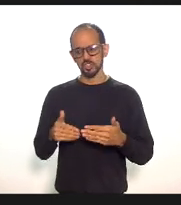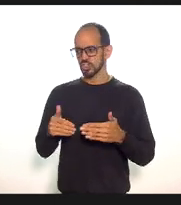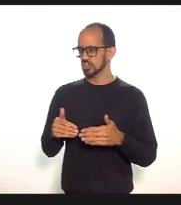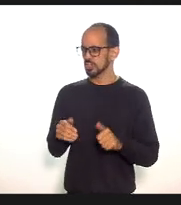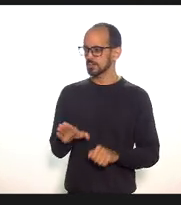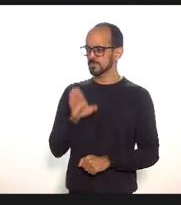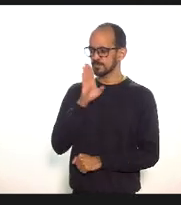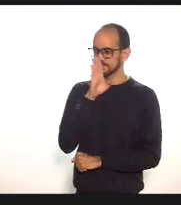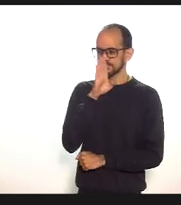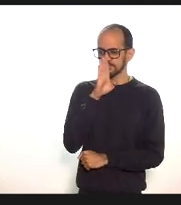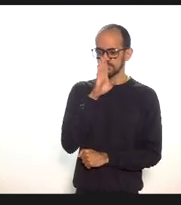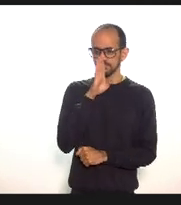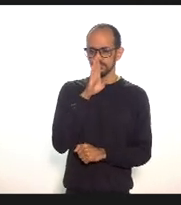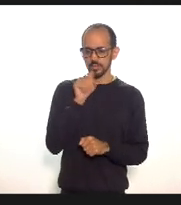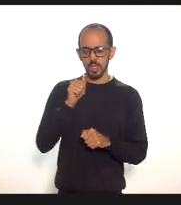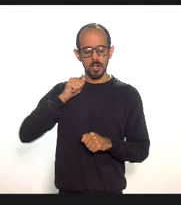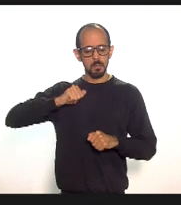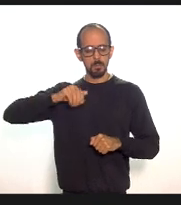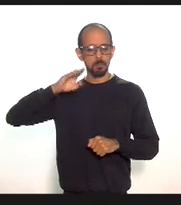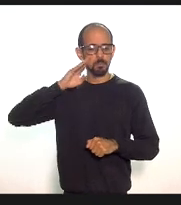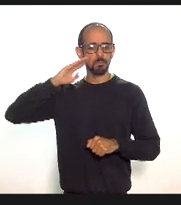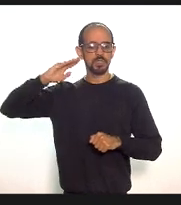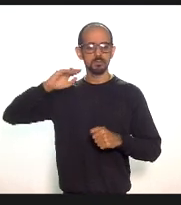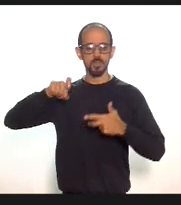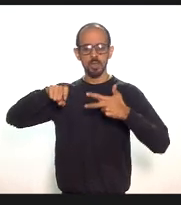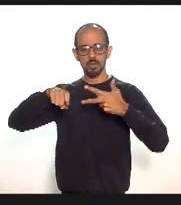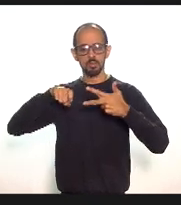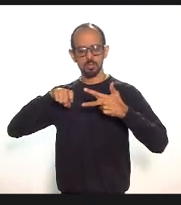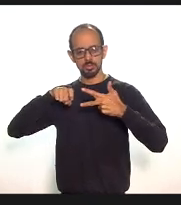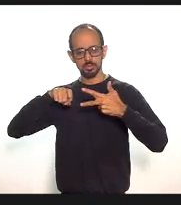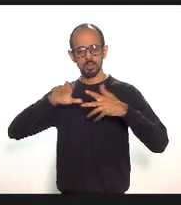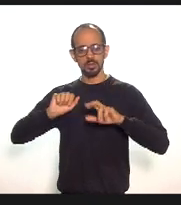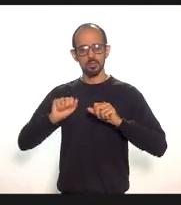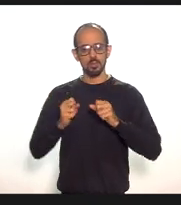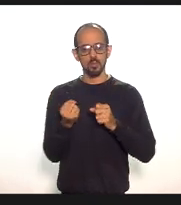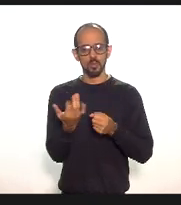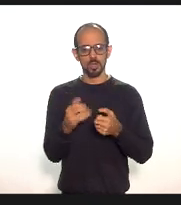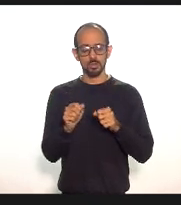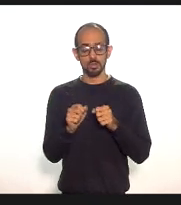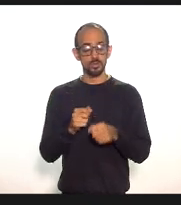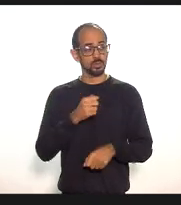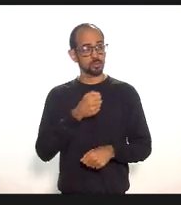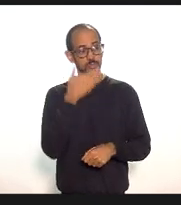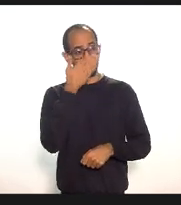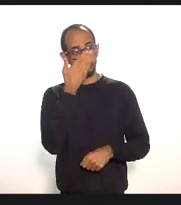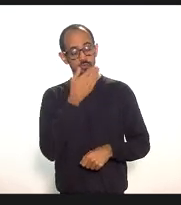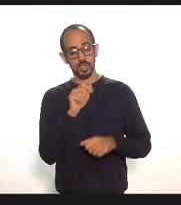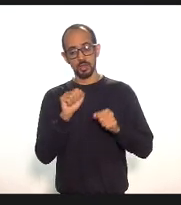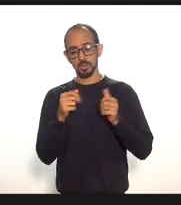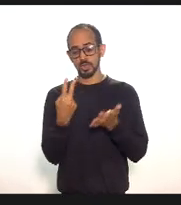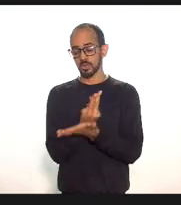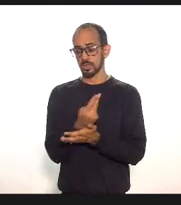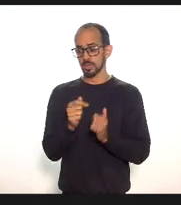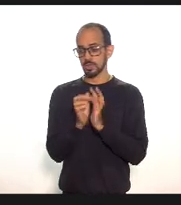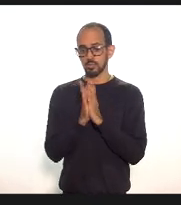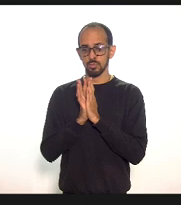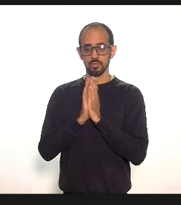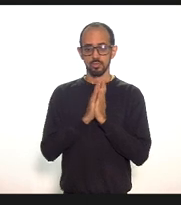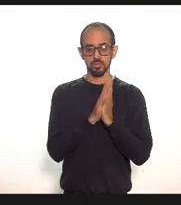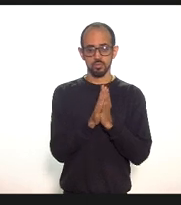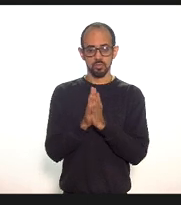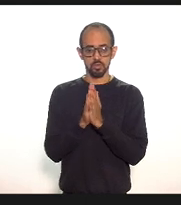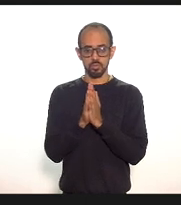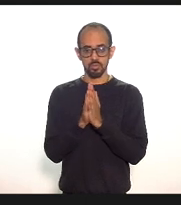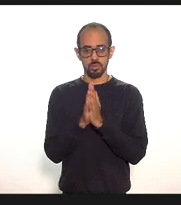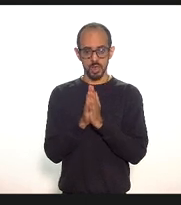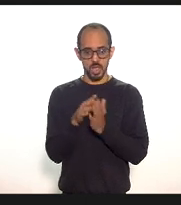público, sobretudo no âmbito municipal, quando fecha os olhos para as aglomerações que acontecem